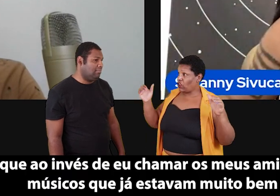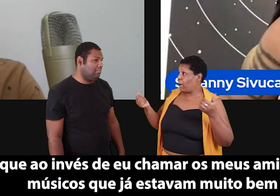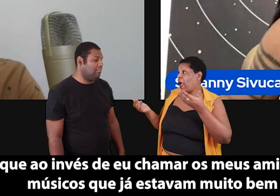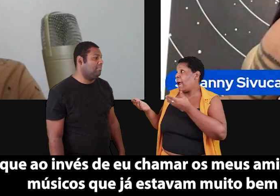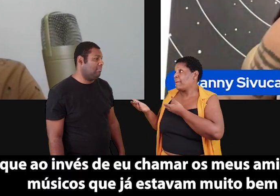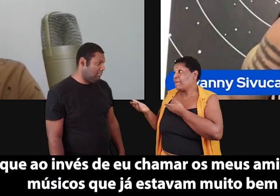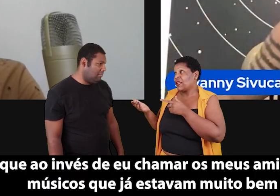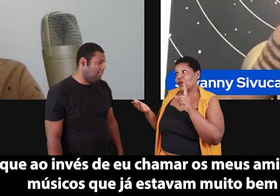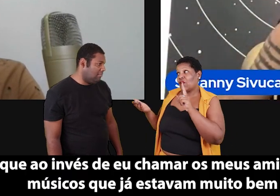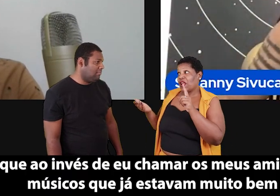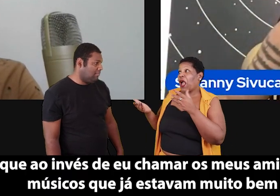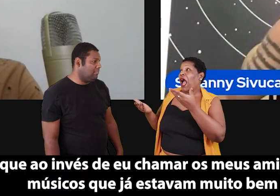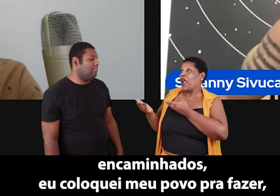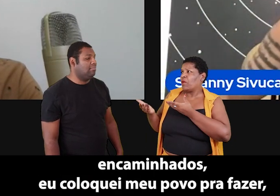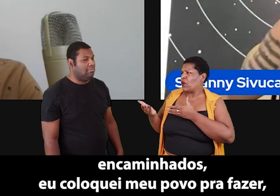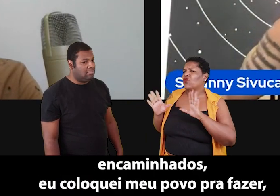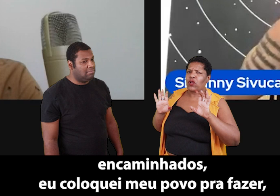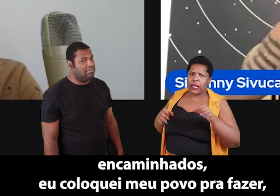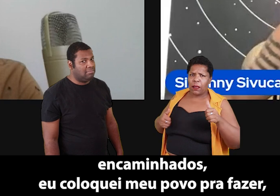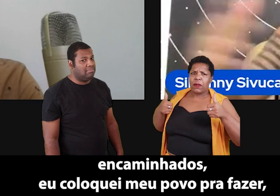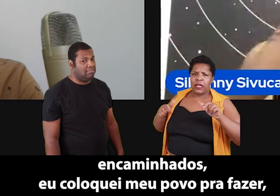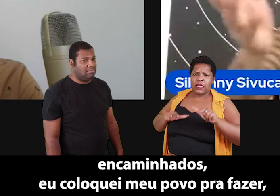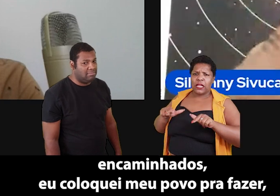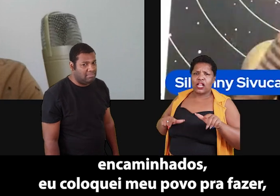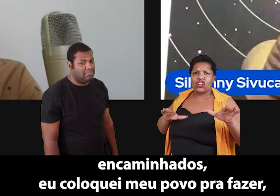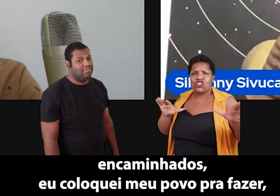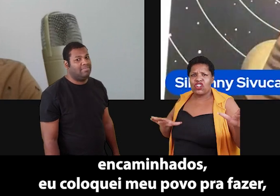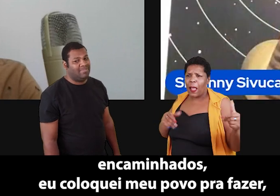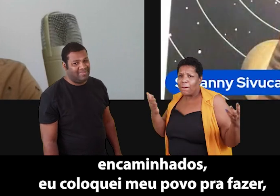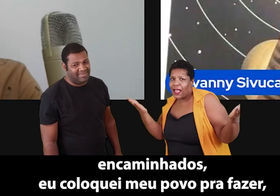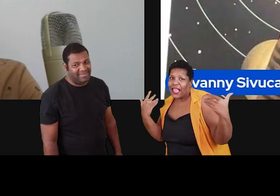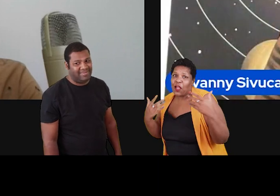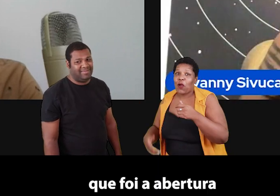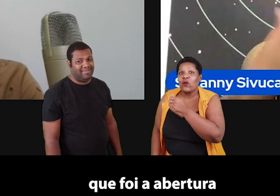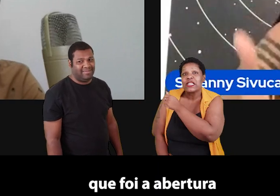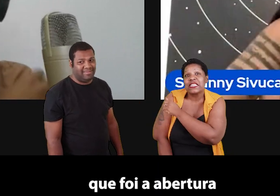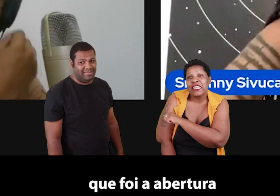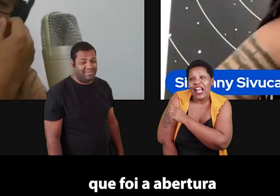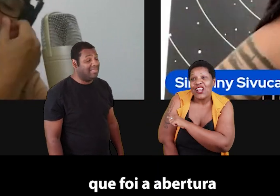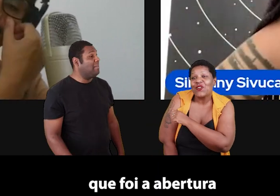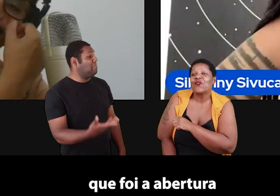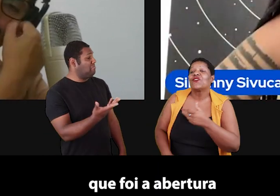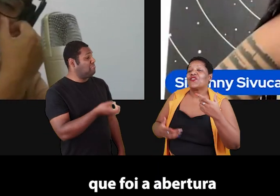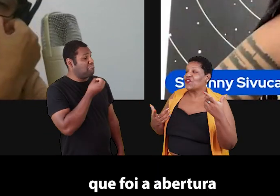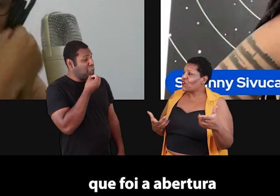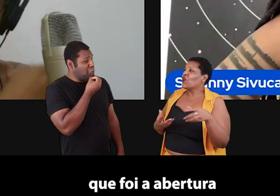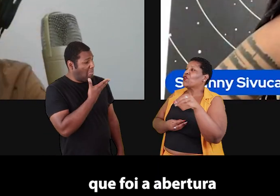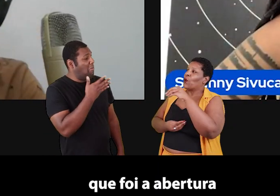amigos músicos, que já estavam muito bem encaminhados, eu coloquei meu povo para fazer, que Pô, que foi a delícia. abertura